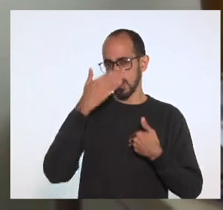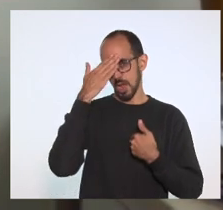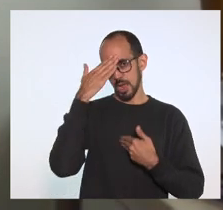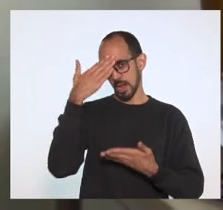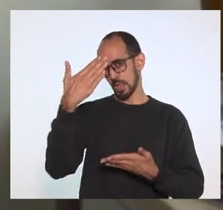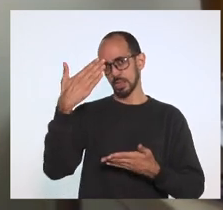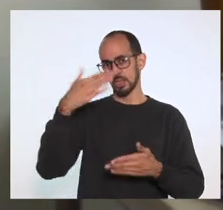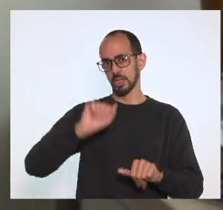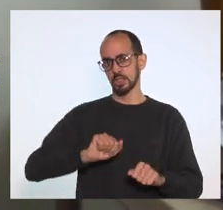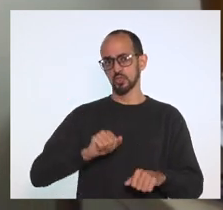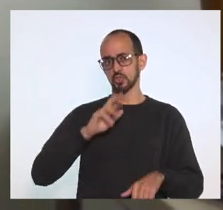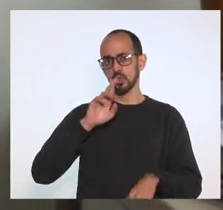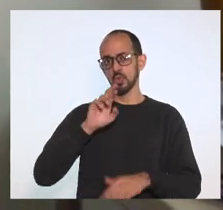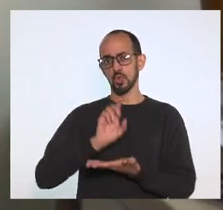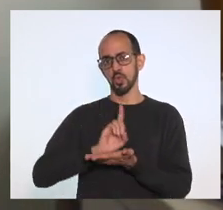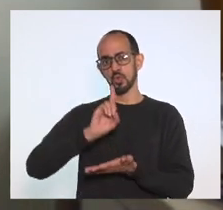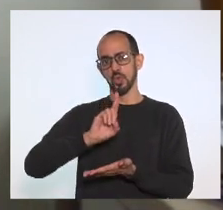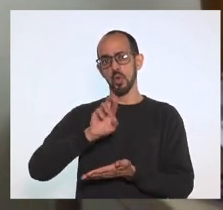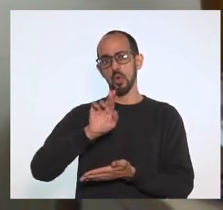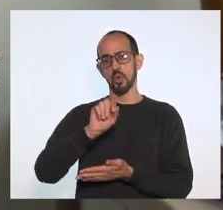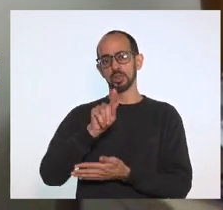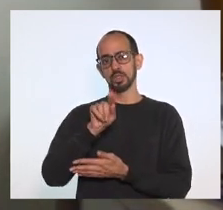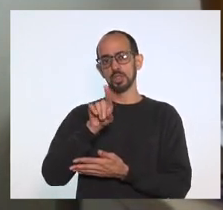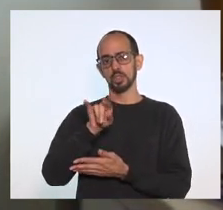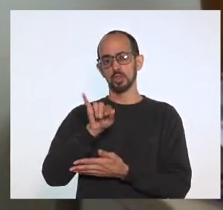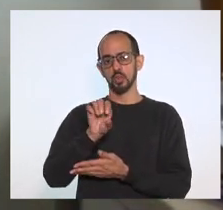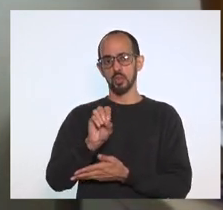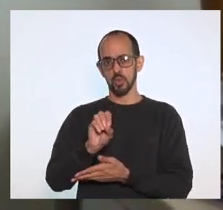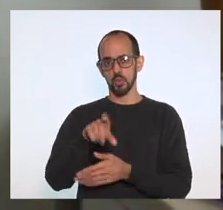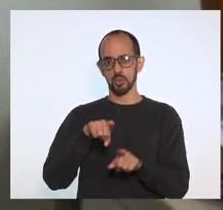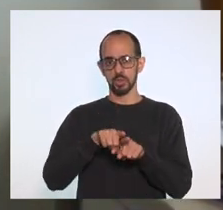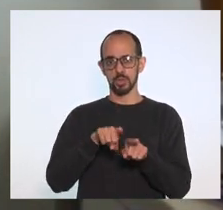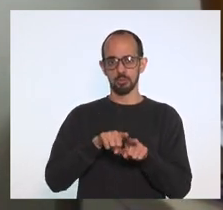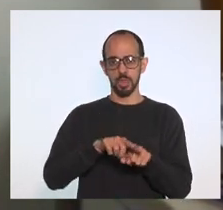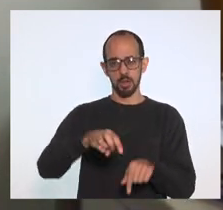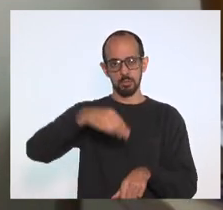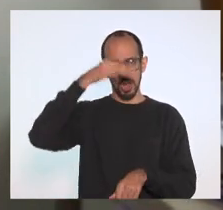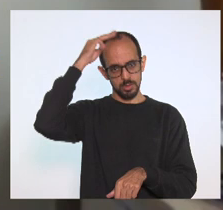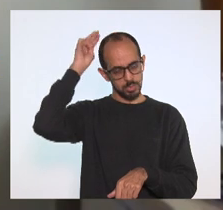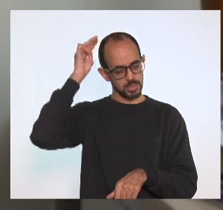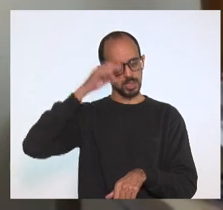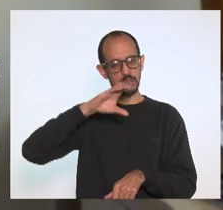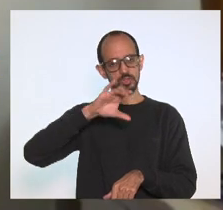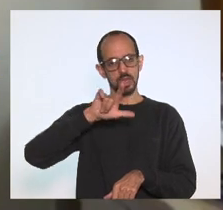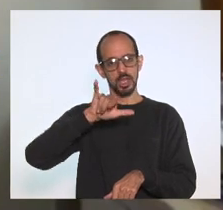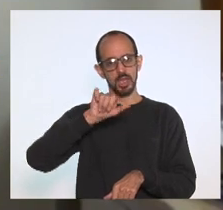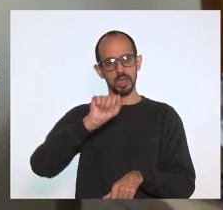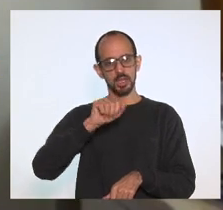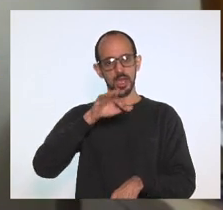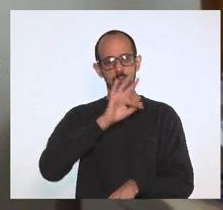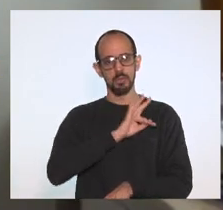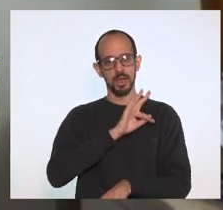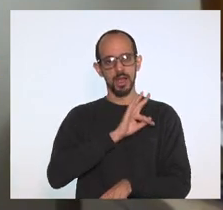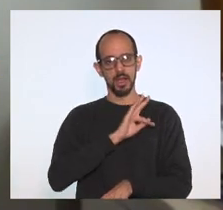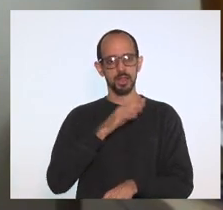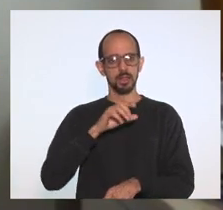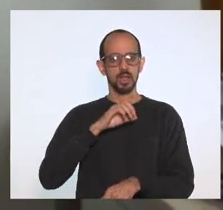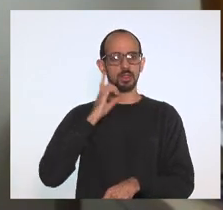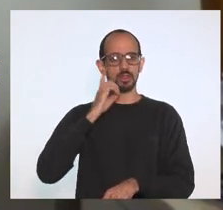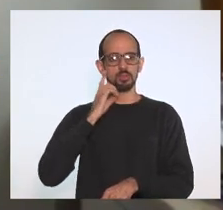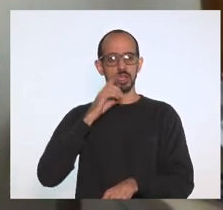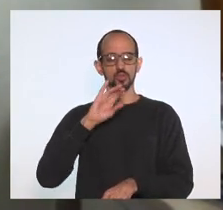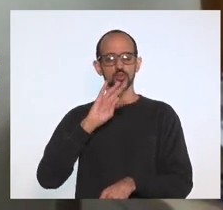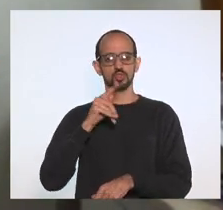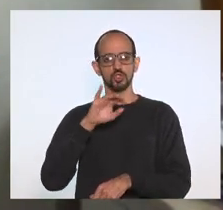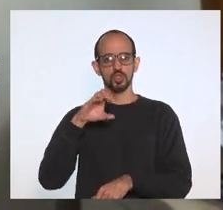Lopes, dos deputados Carlos Macedo, Márcio Pacheco, Célia Jordão, Marta Rocha, Chico